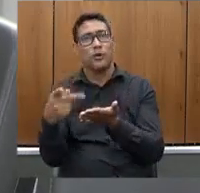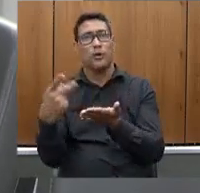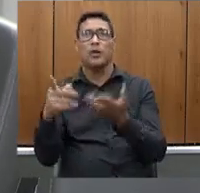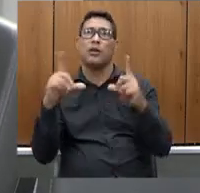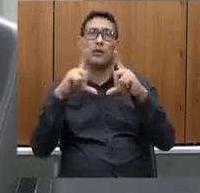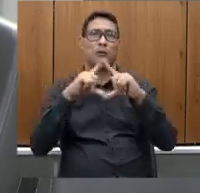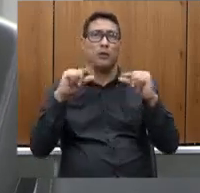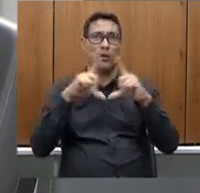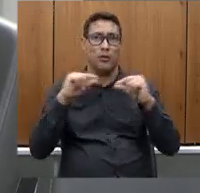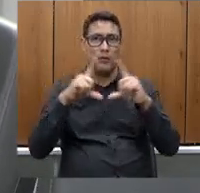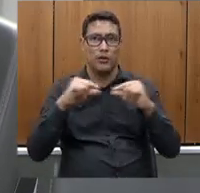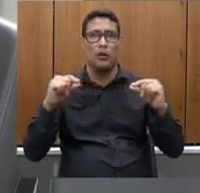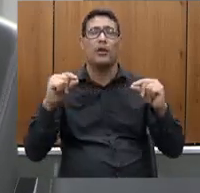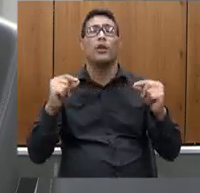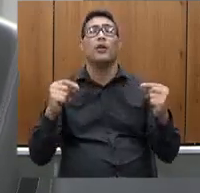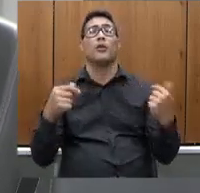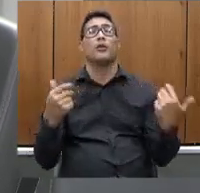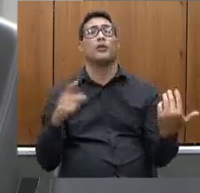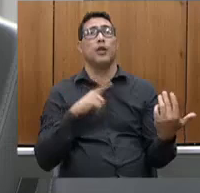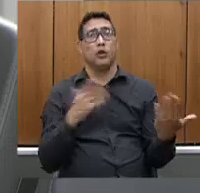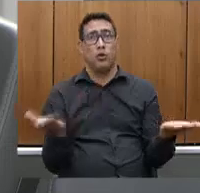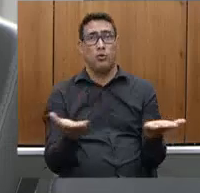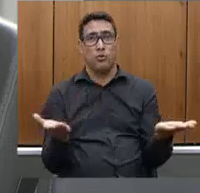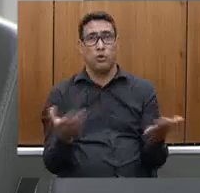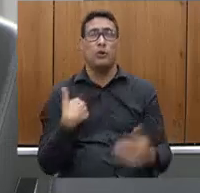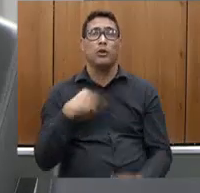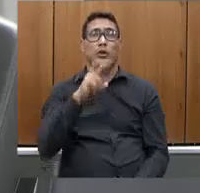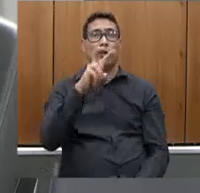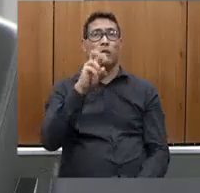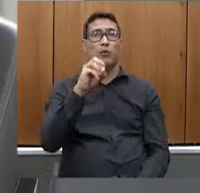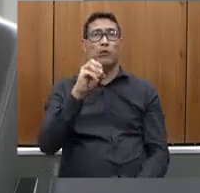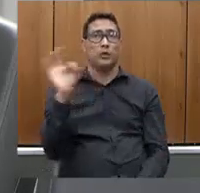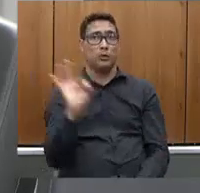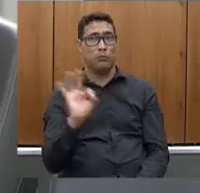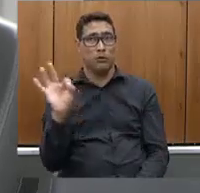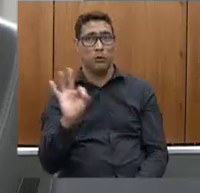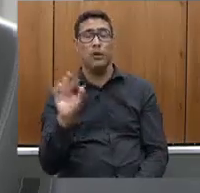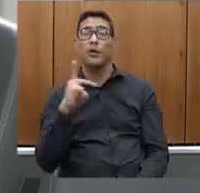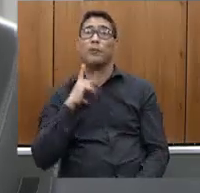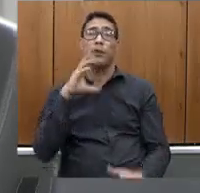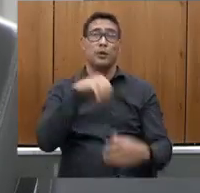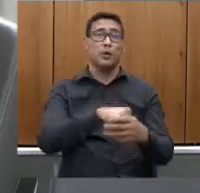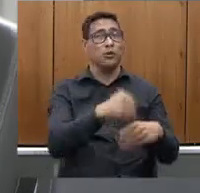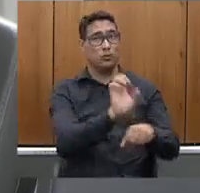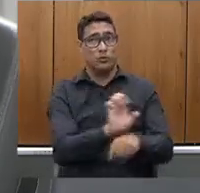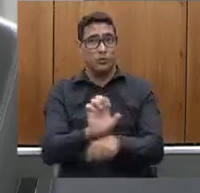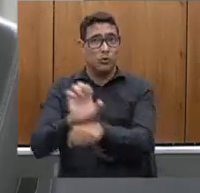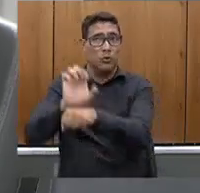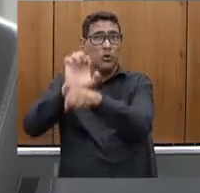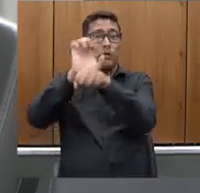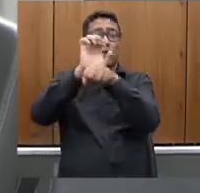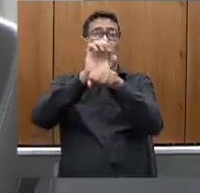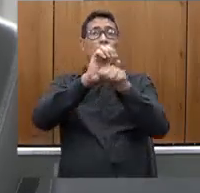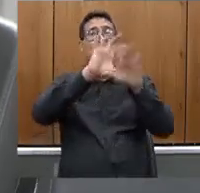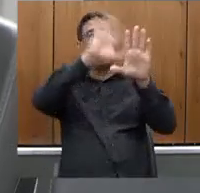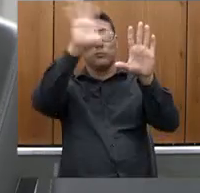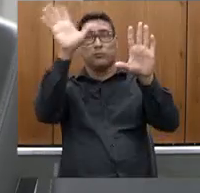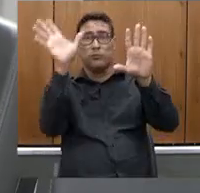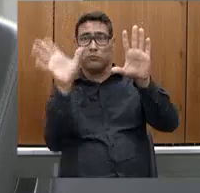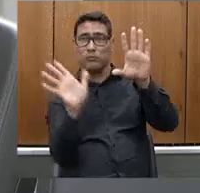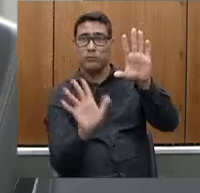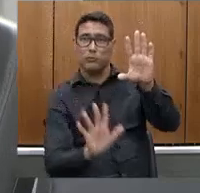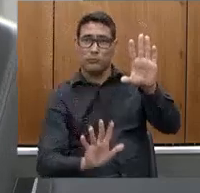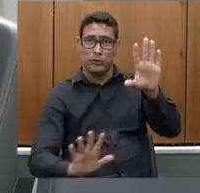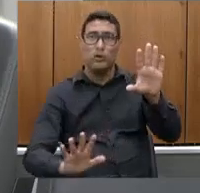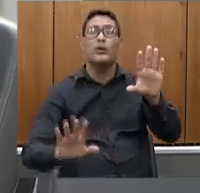é dividido o fundo que tem hoje ele só vem 50% depois nós temos que dividir dentro dos Estados depois dividir dos Estados da Federação